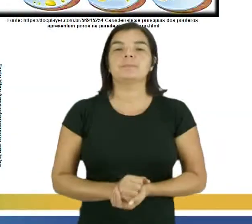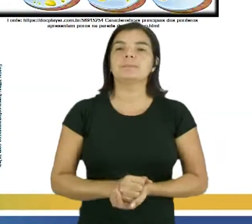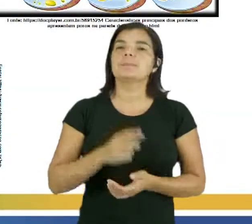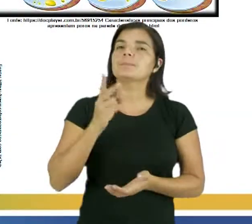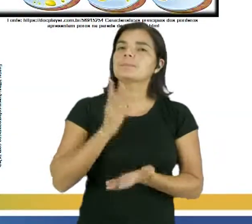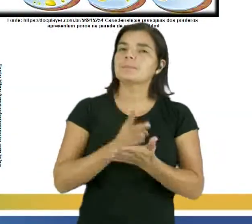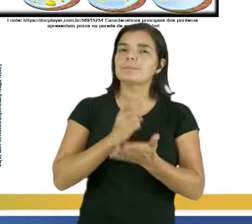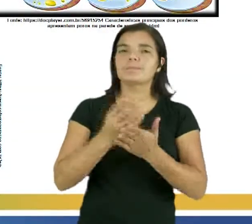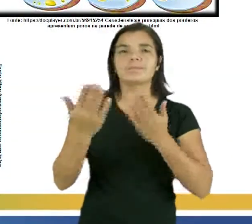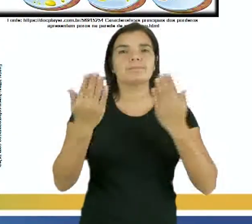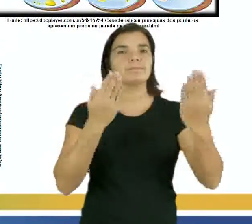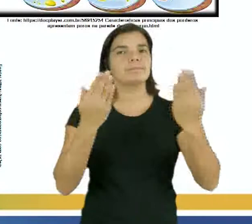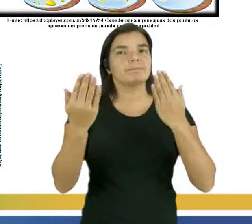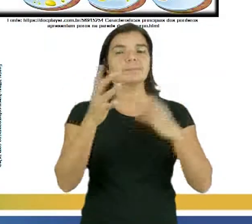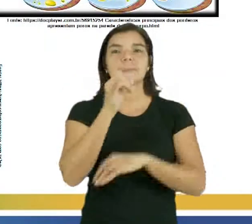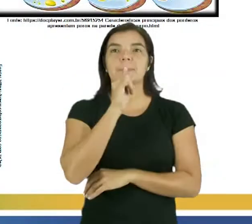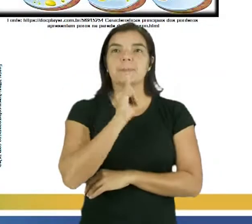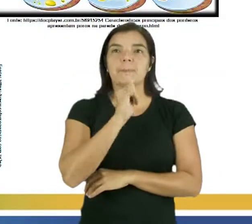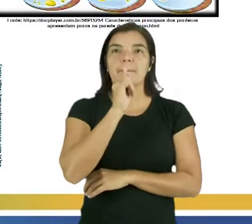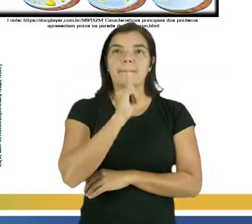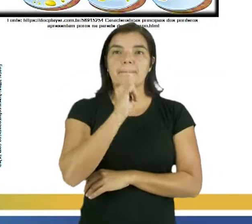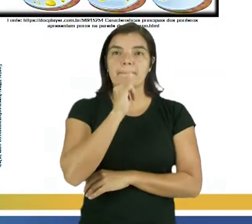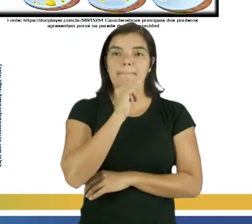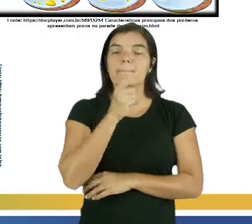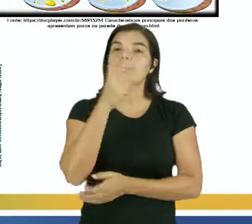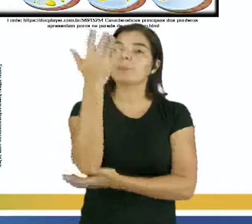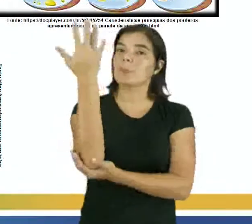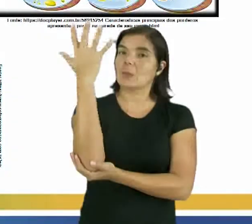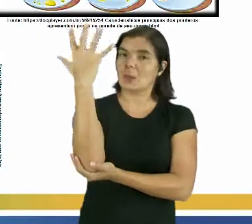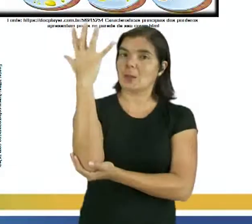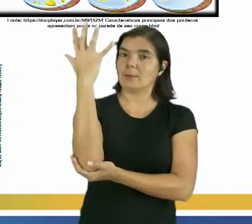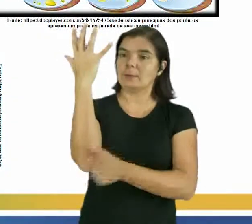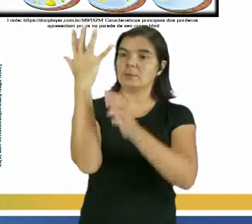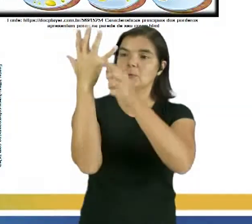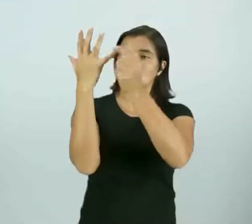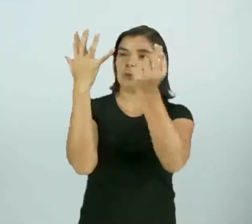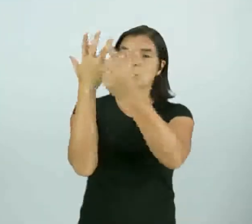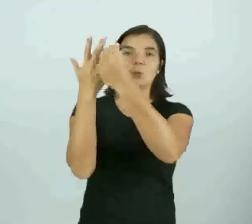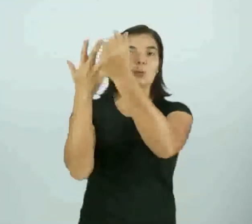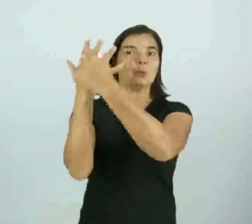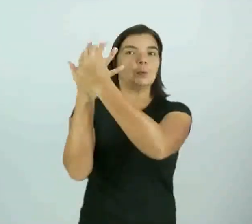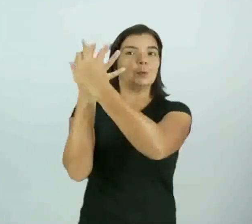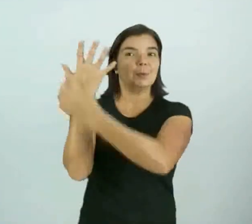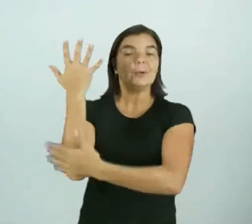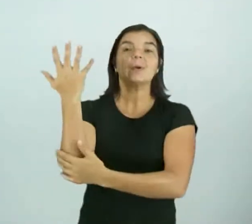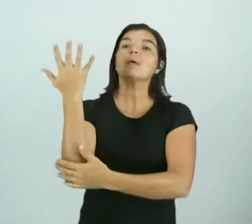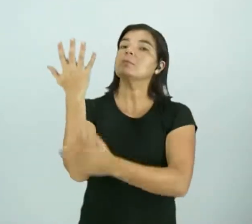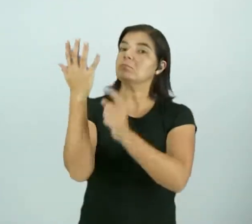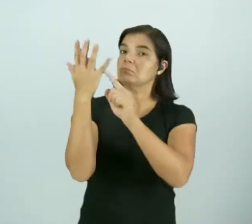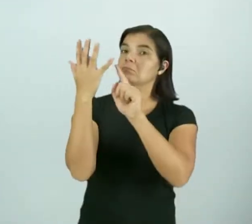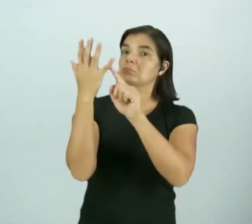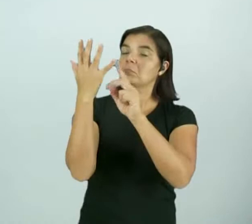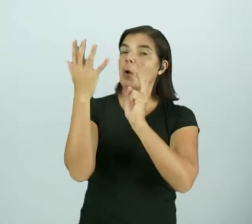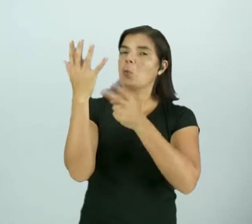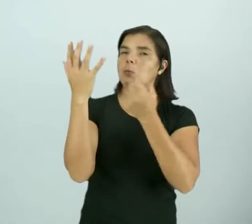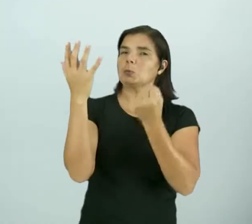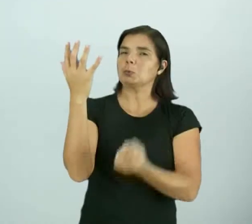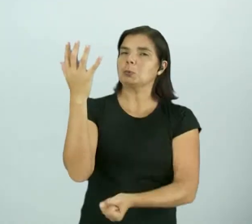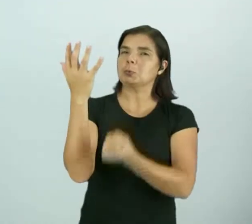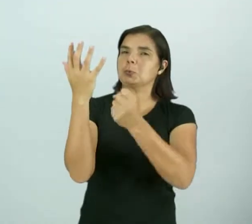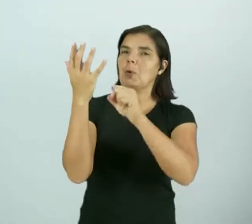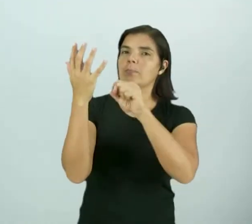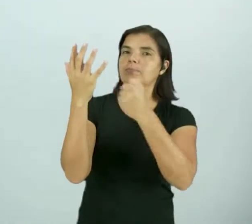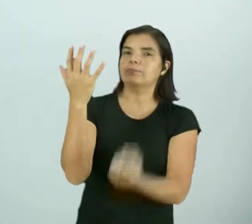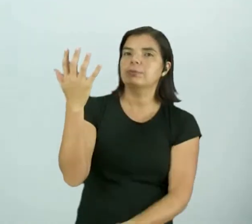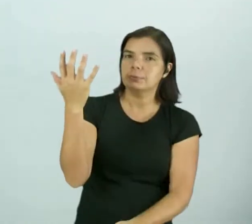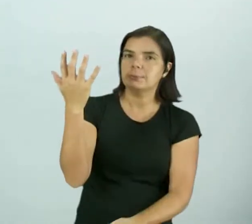sempre faço uma comparação, por exemplo, a uma árvore não é cheia de galhos? Em um determinado momento pode ser que aquele galho fique muito pesado e se solte,